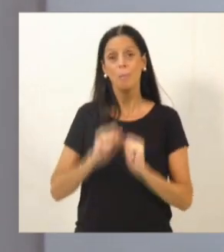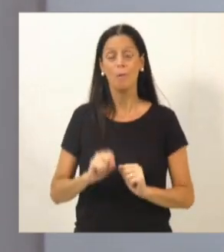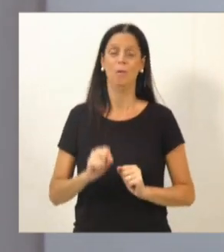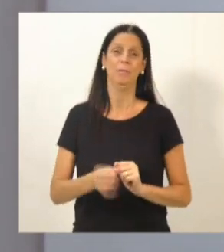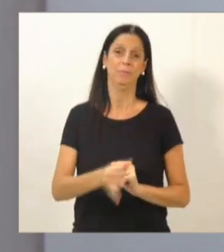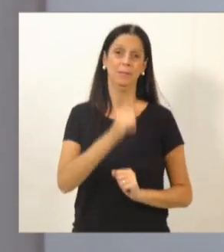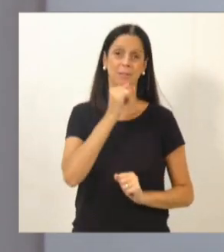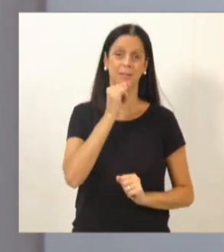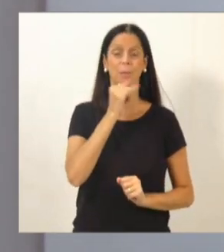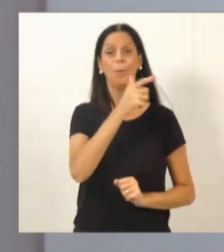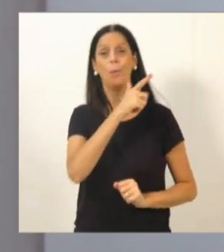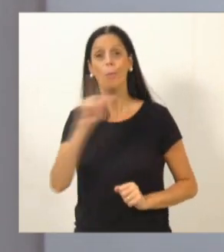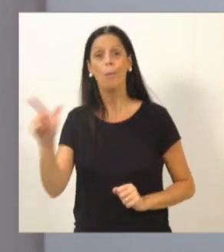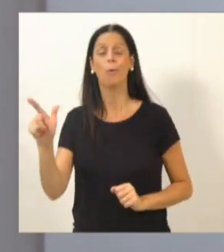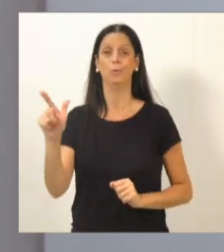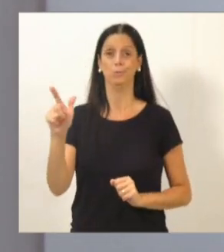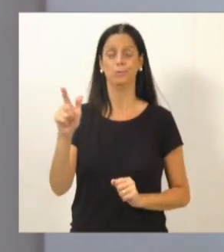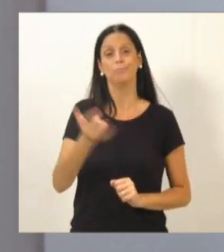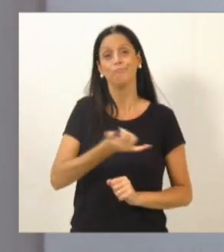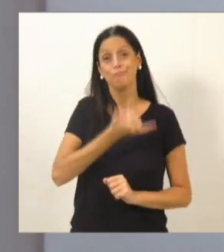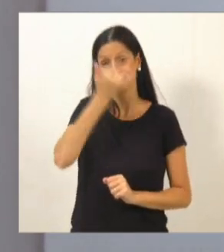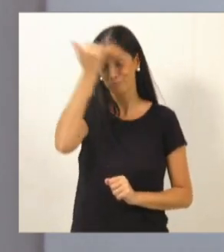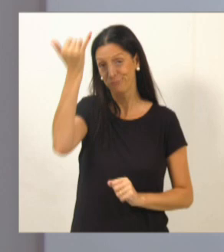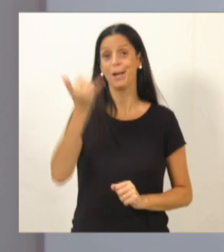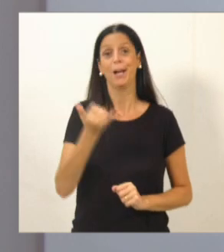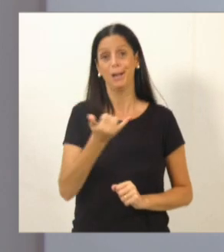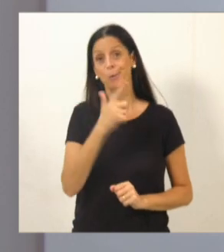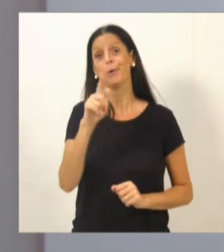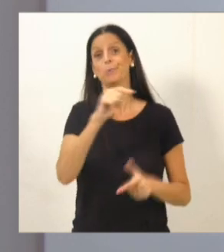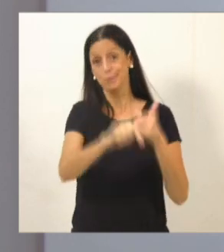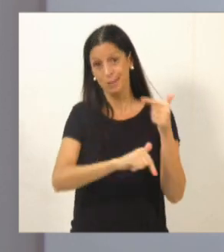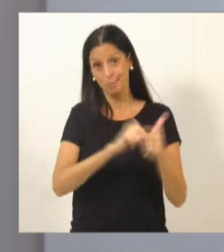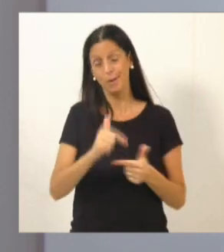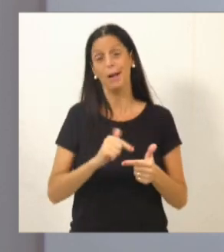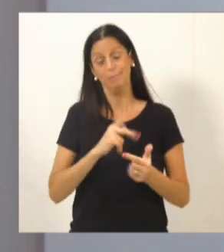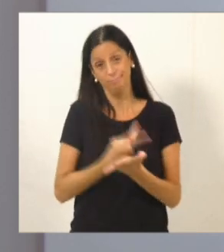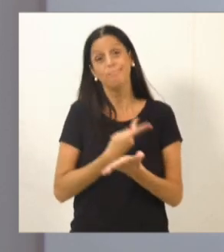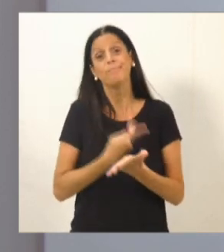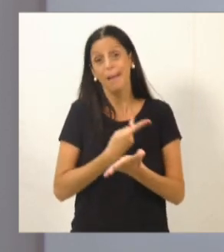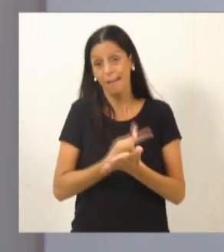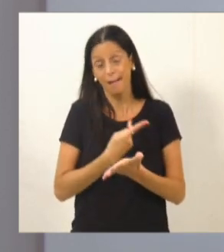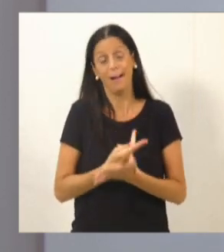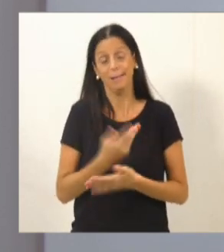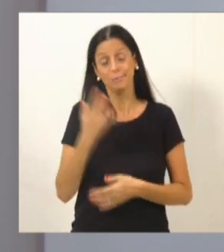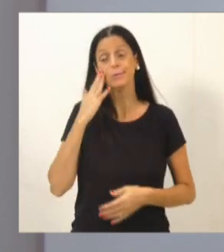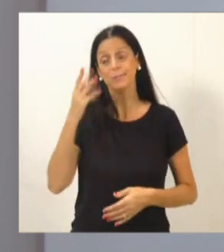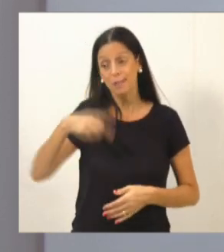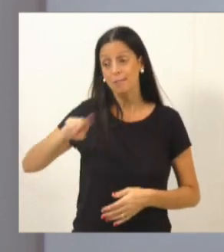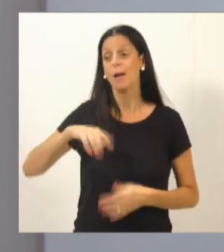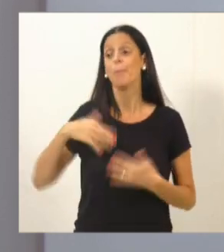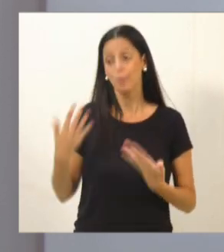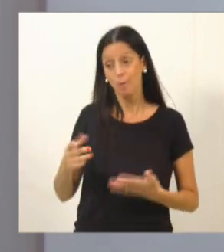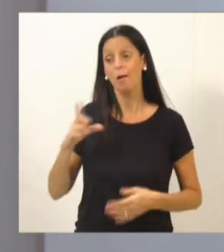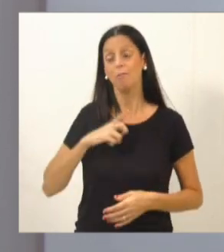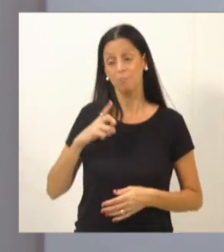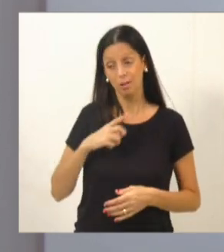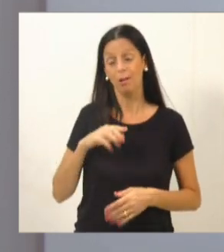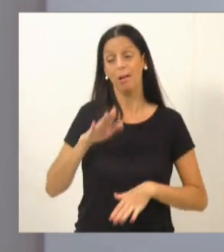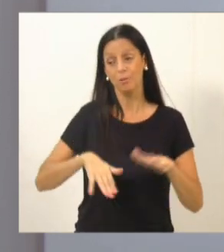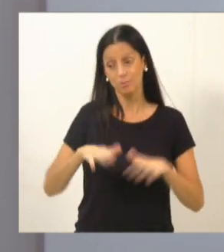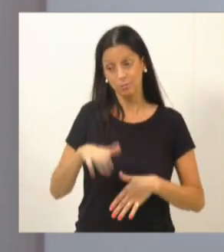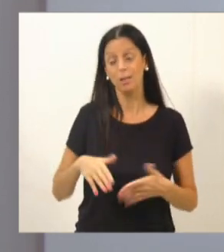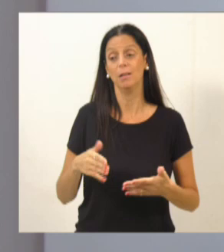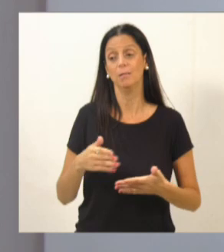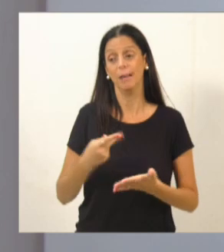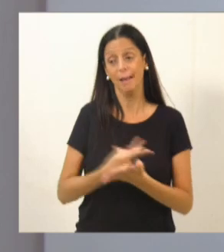outra forma de gerar trabalho e renda, e eu não preciso dizer para vocês quais são e o impacto que isso causa. Estou me